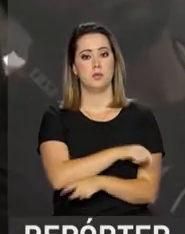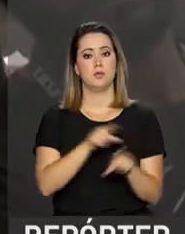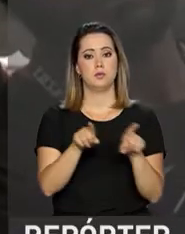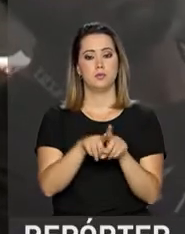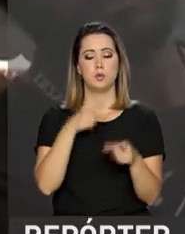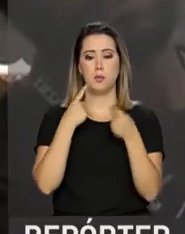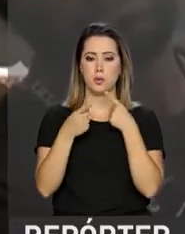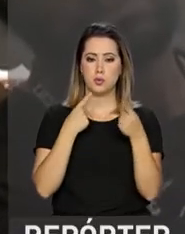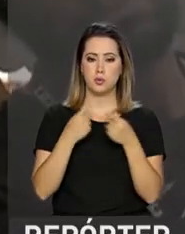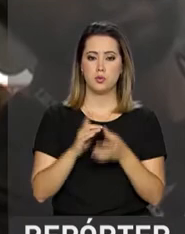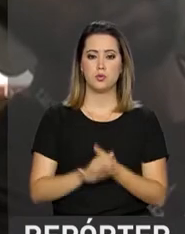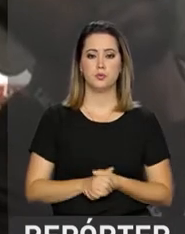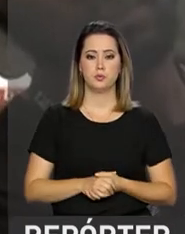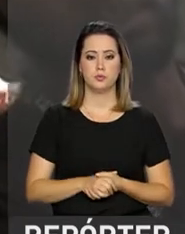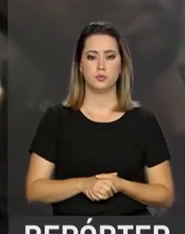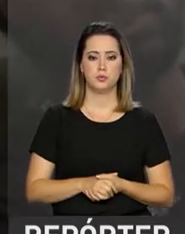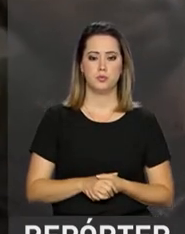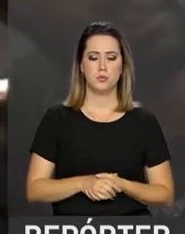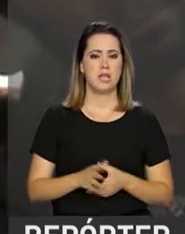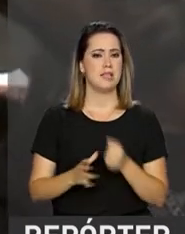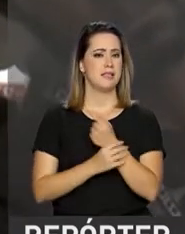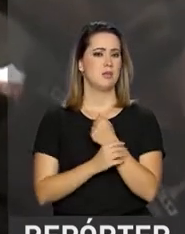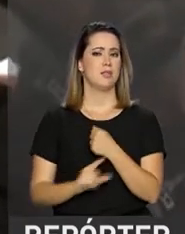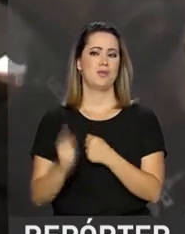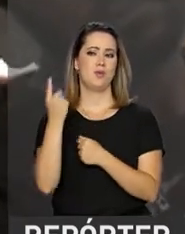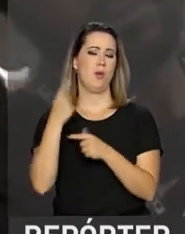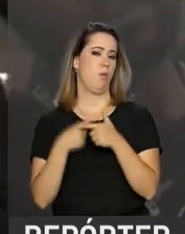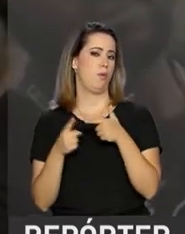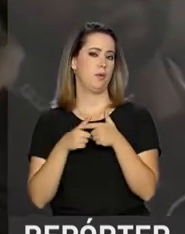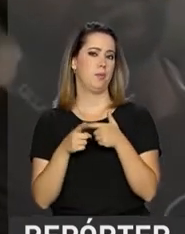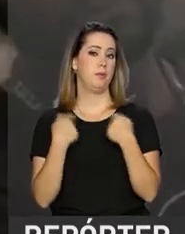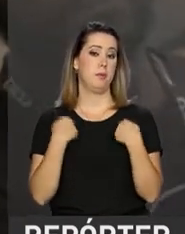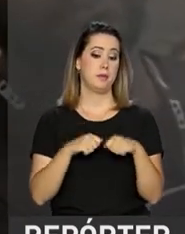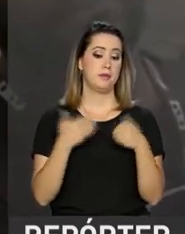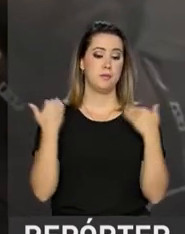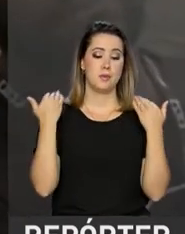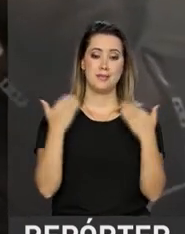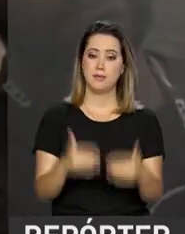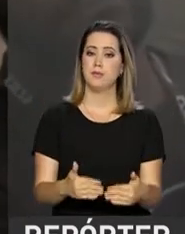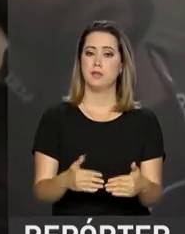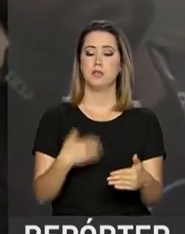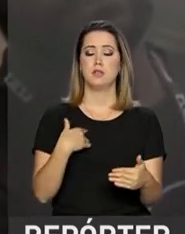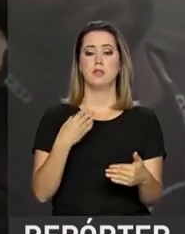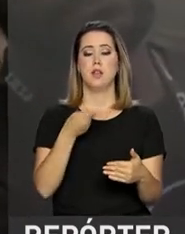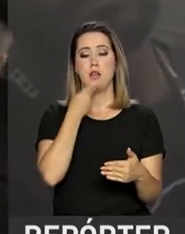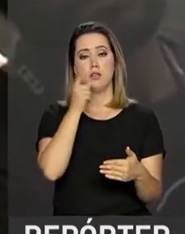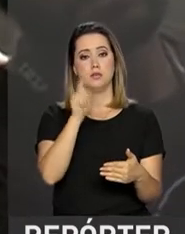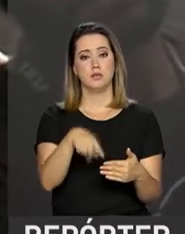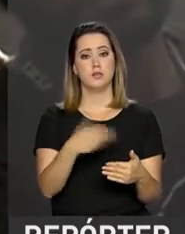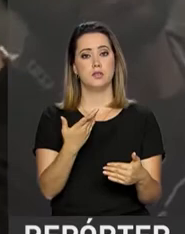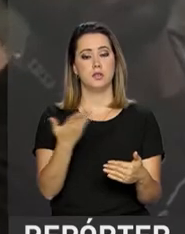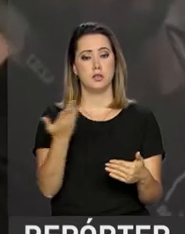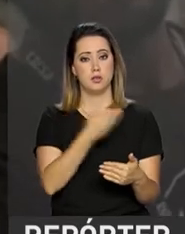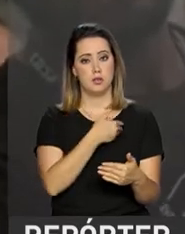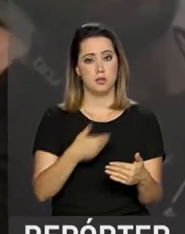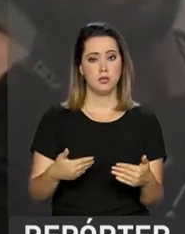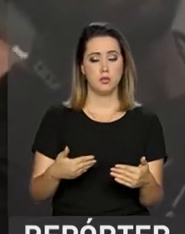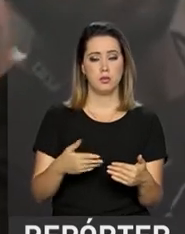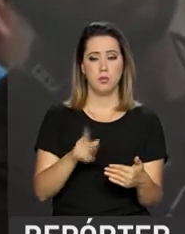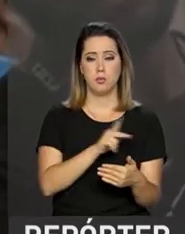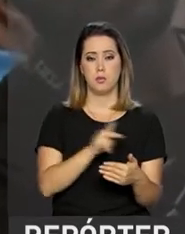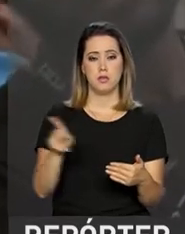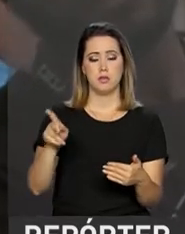segurança não é uma questão pontual. Nós temos que começar a enfrentar E a orientação dada pelo presidente Temer é